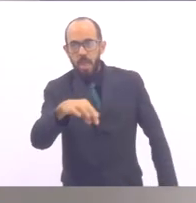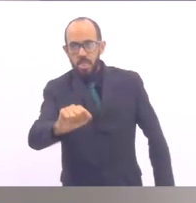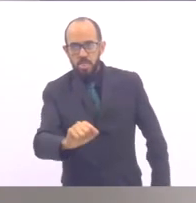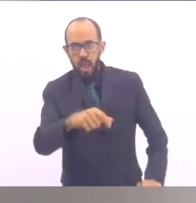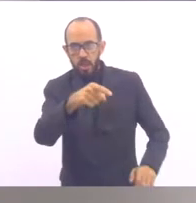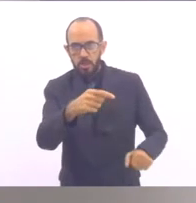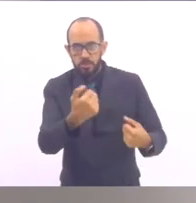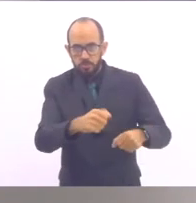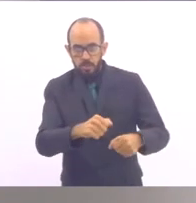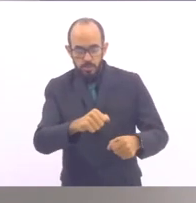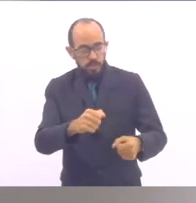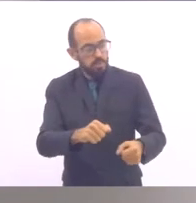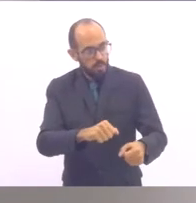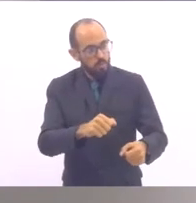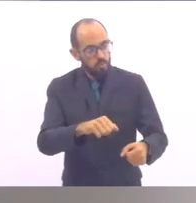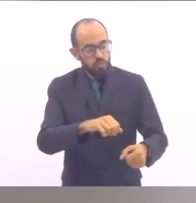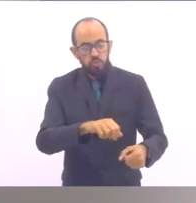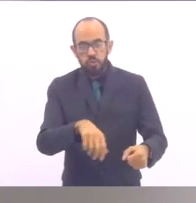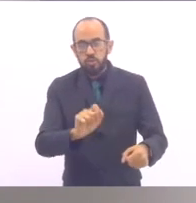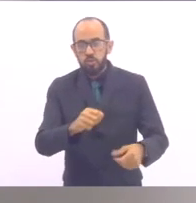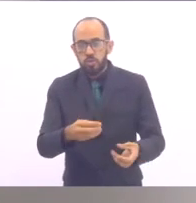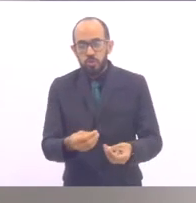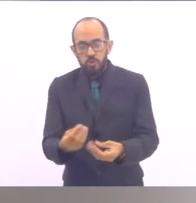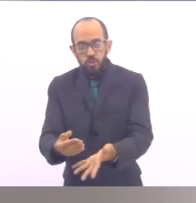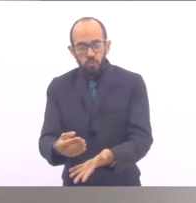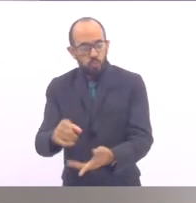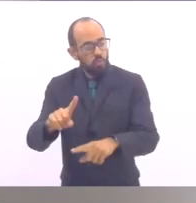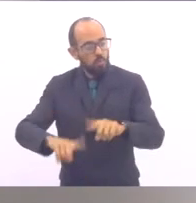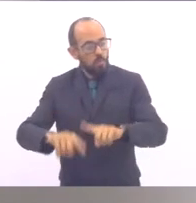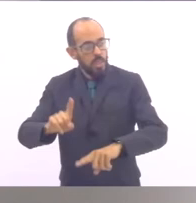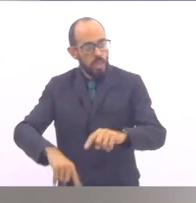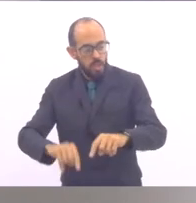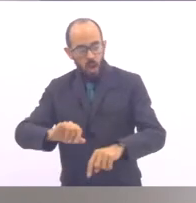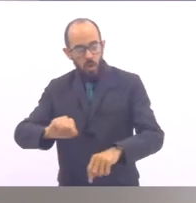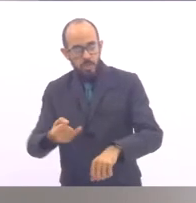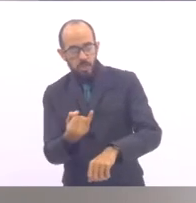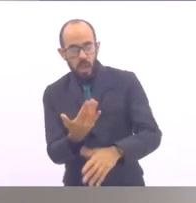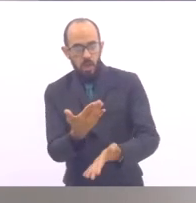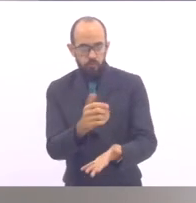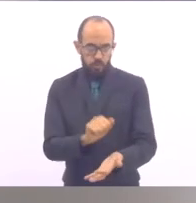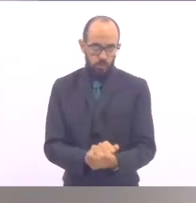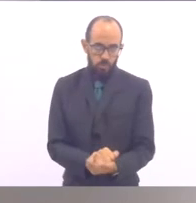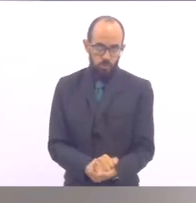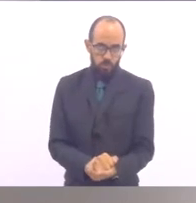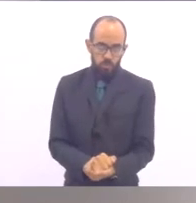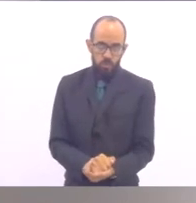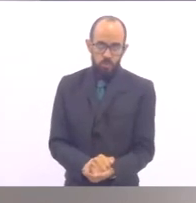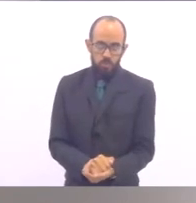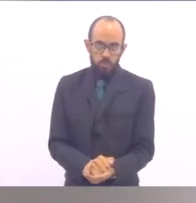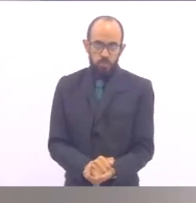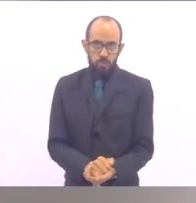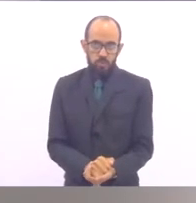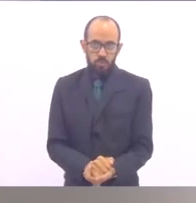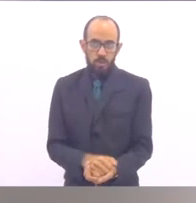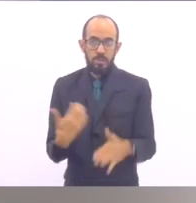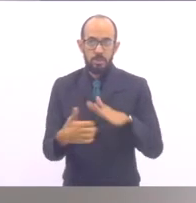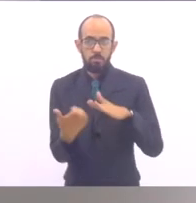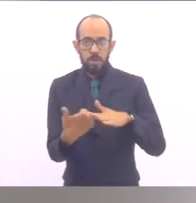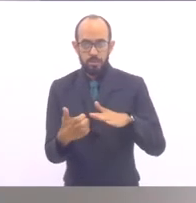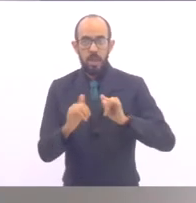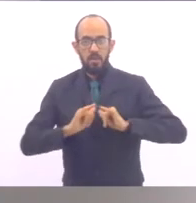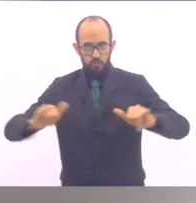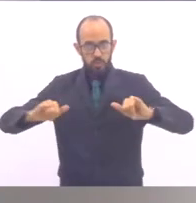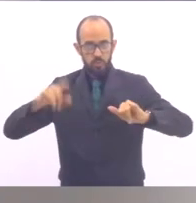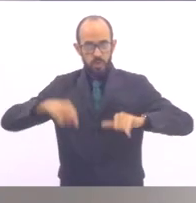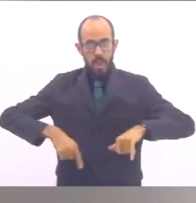na reciclagem. Então, vocês conseguiram, das que informam, que são grandes e que estão